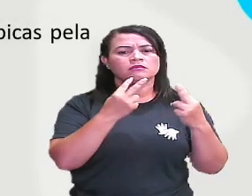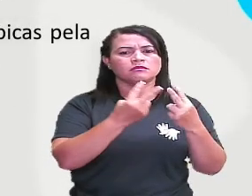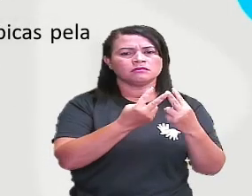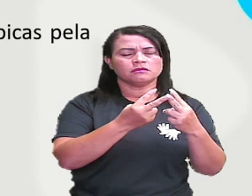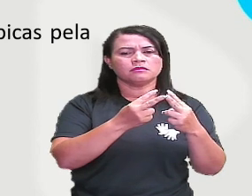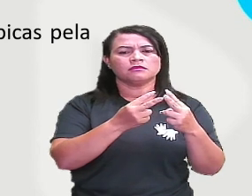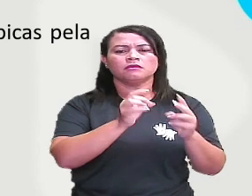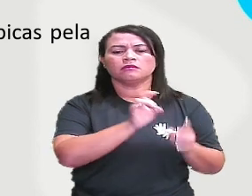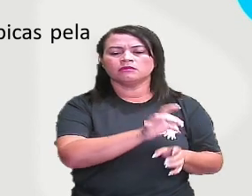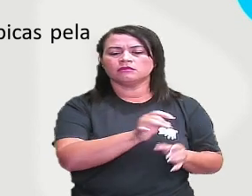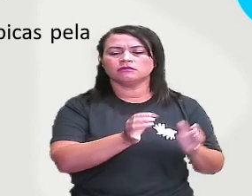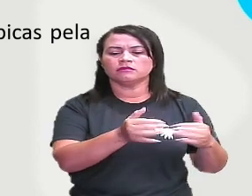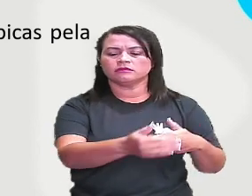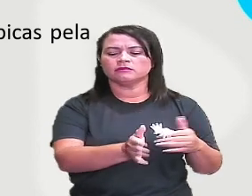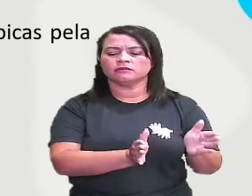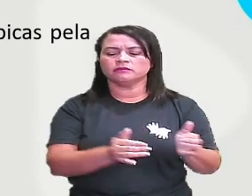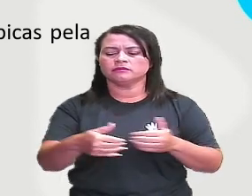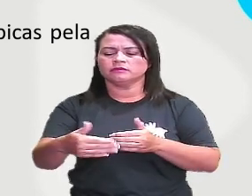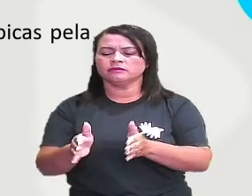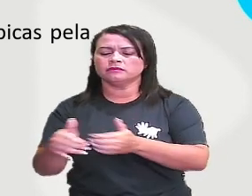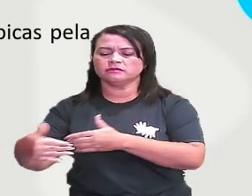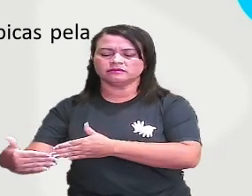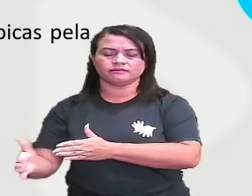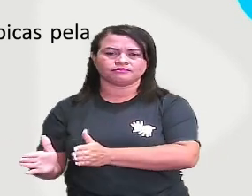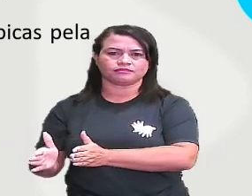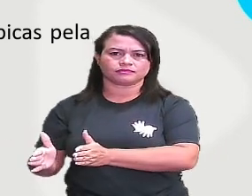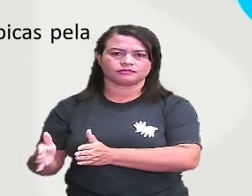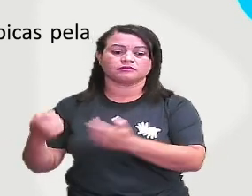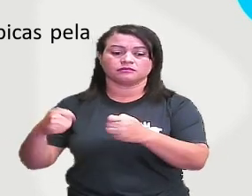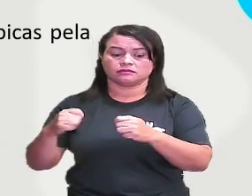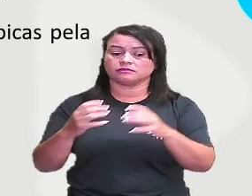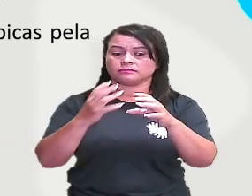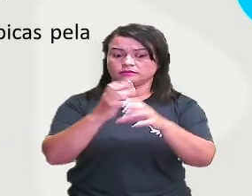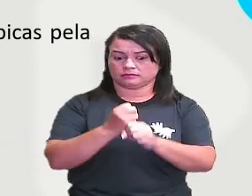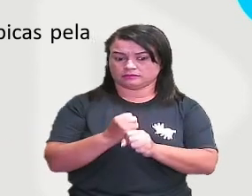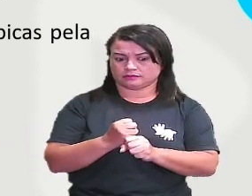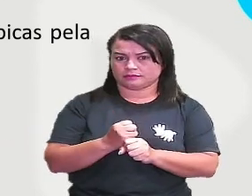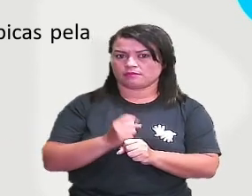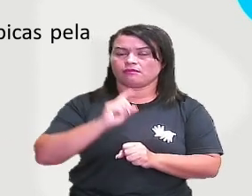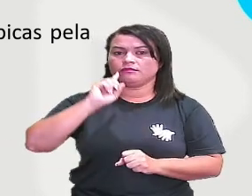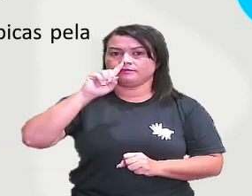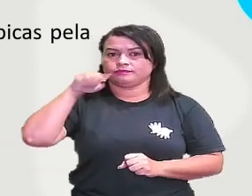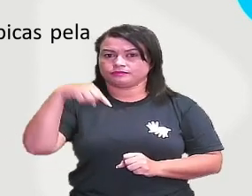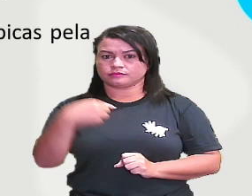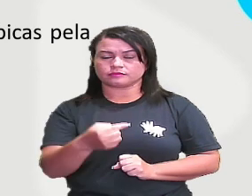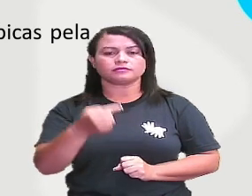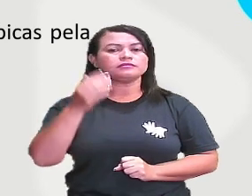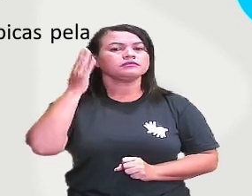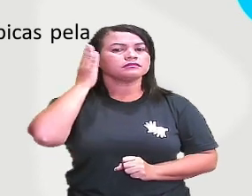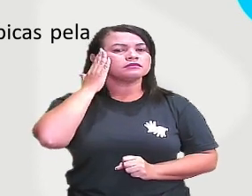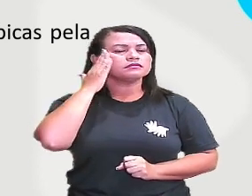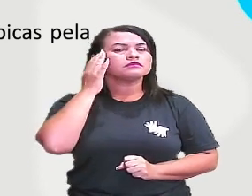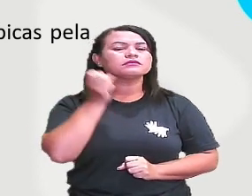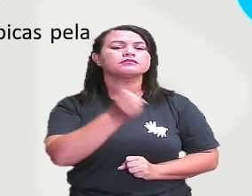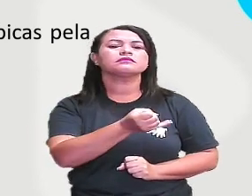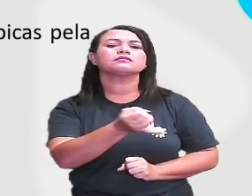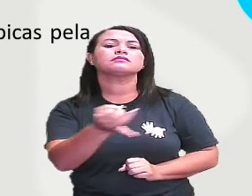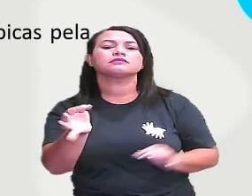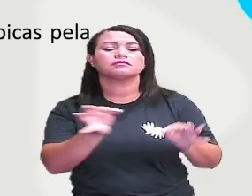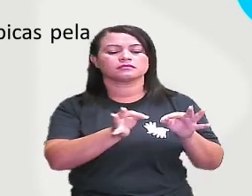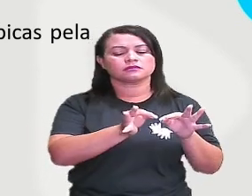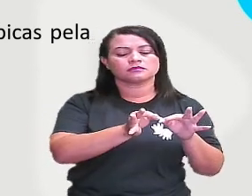cada caixa cúbica, tá? E aí eu vou determinar, pelo produto destas